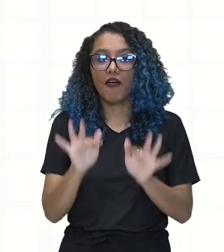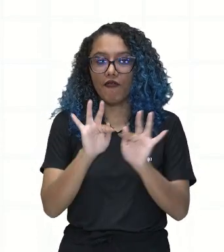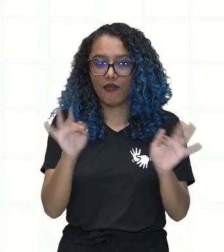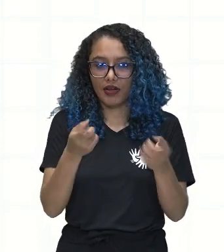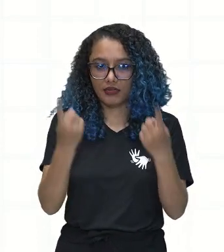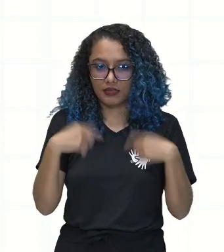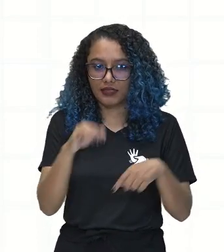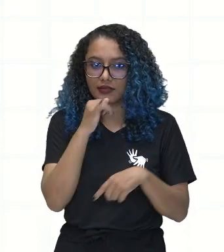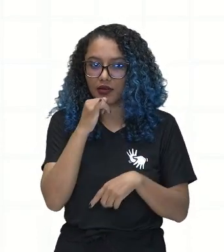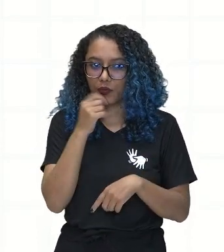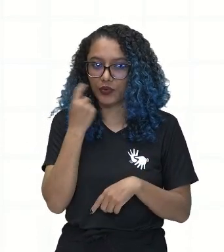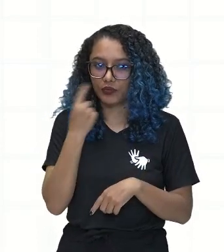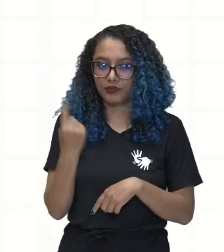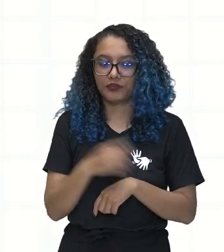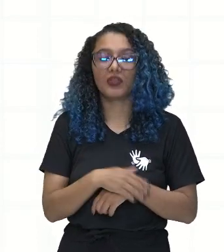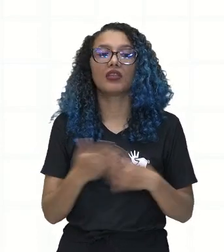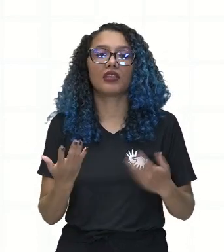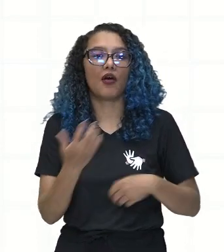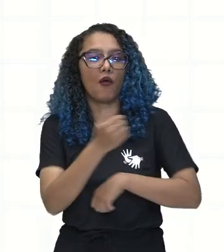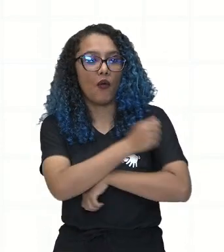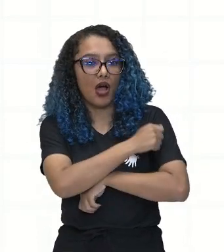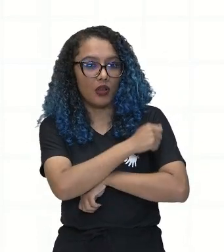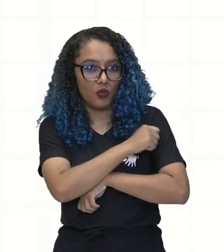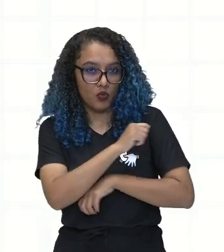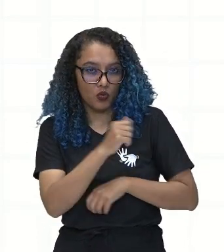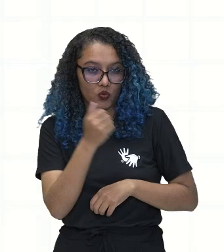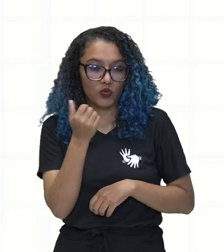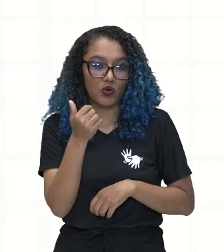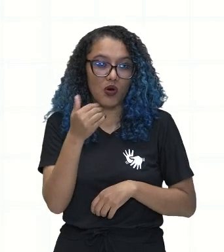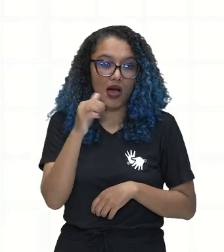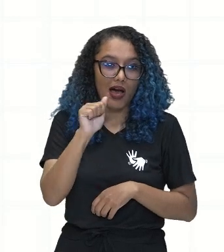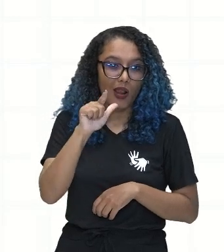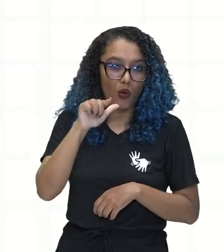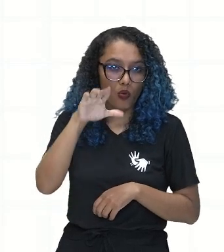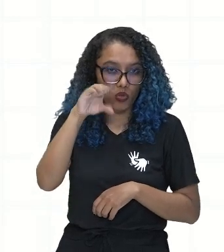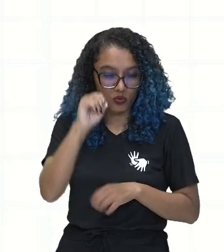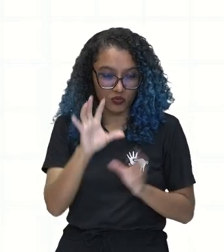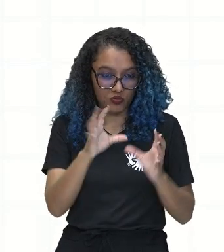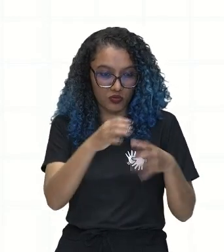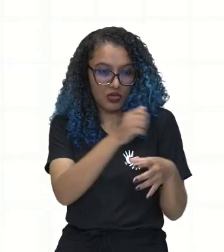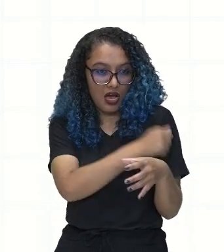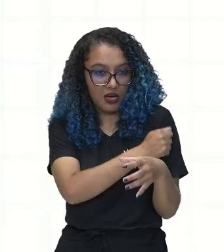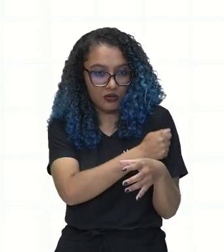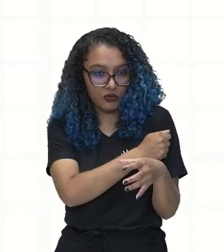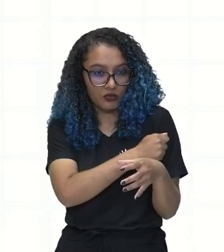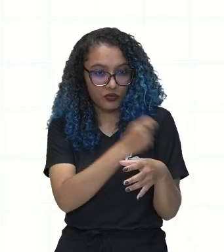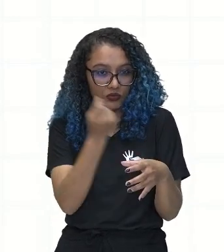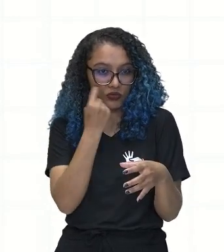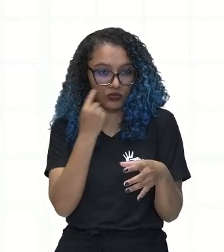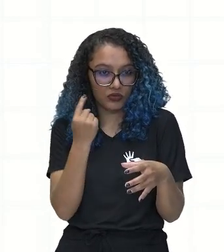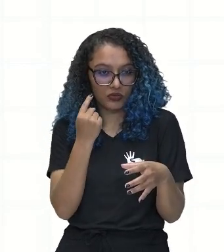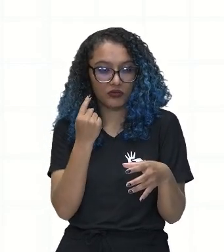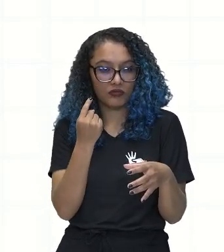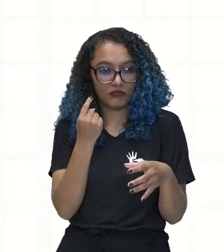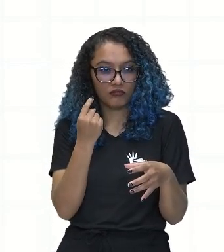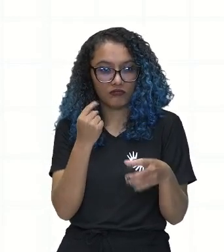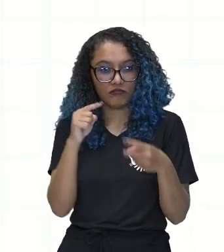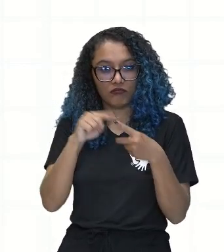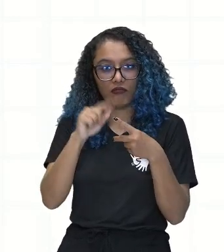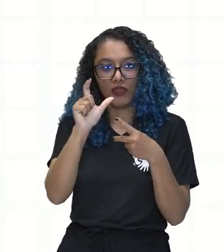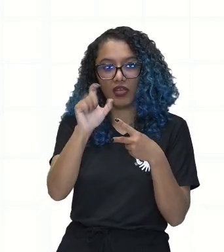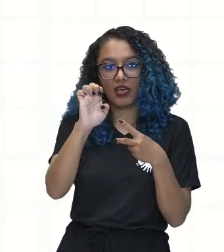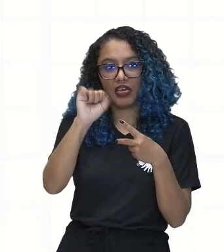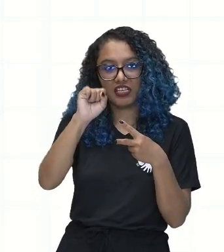kits. Olha só. Então, eles vão concordar aqui, ó. Estes, plural, alunos,